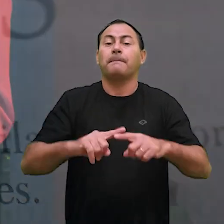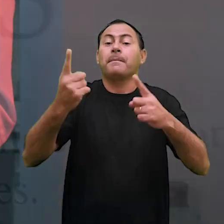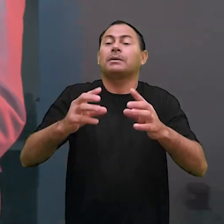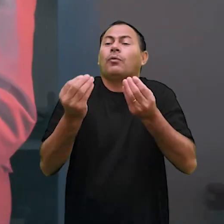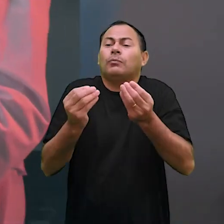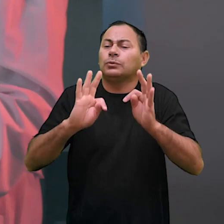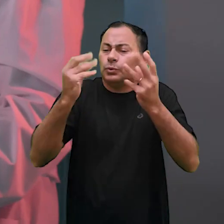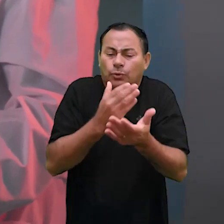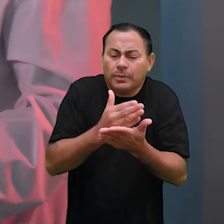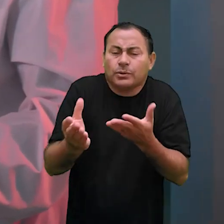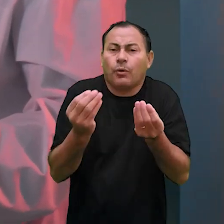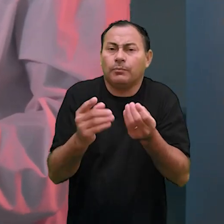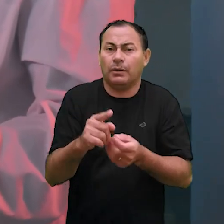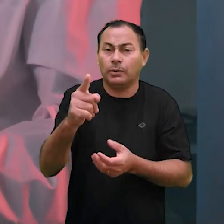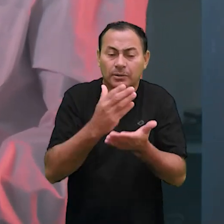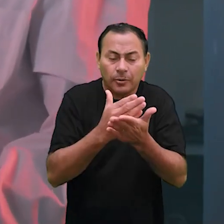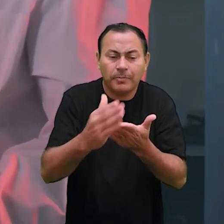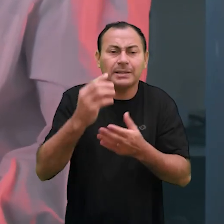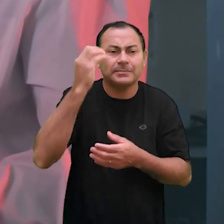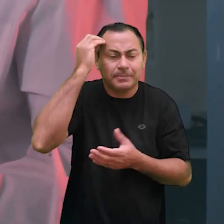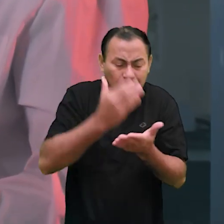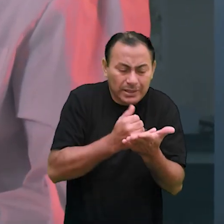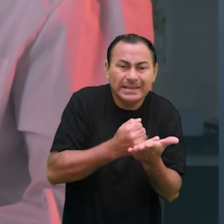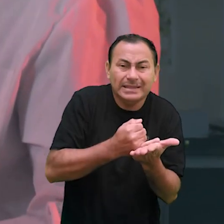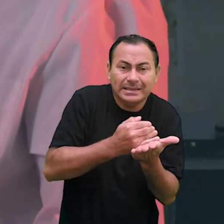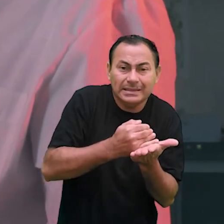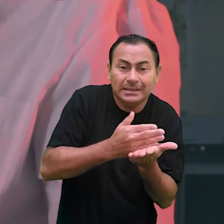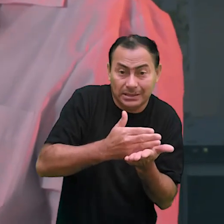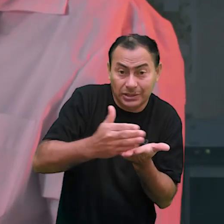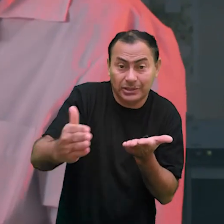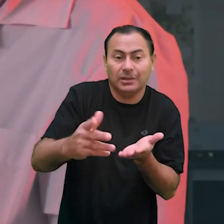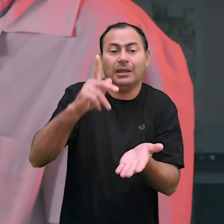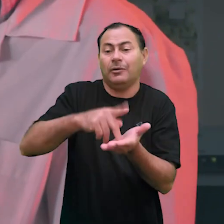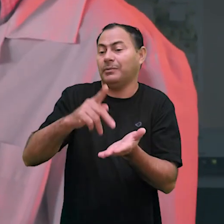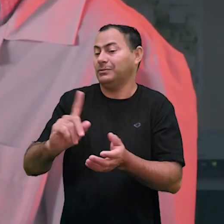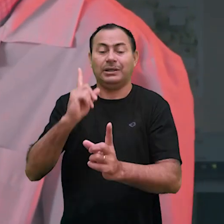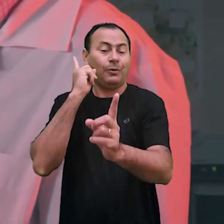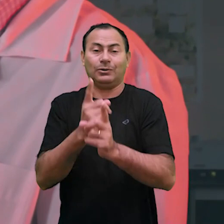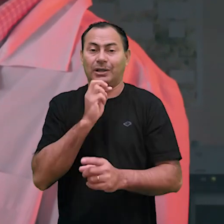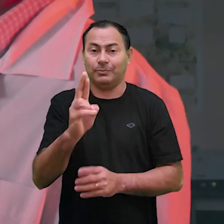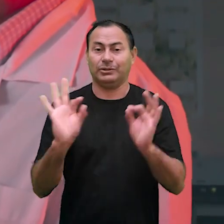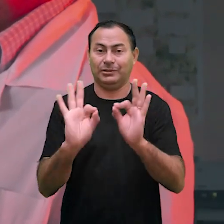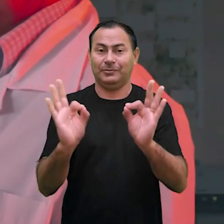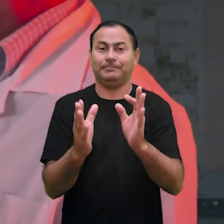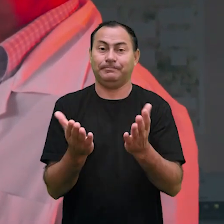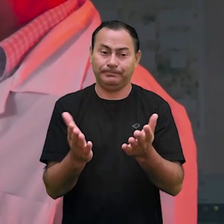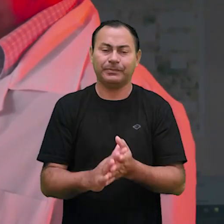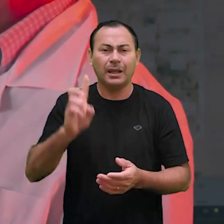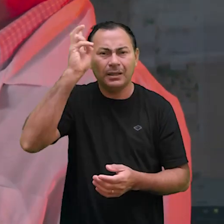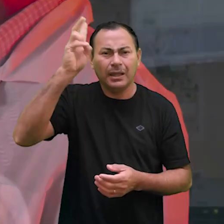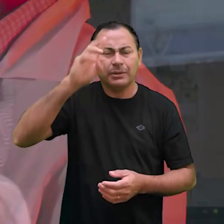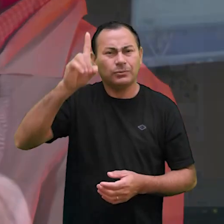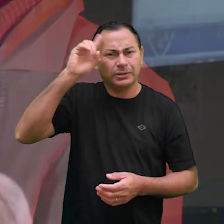essa questão. Mas como tudo começou? Quando você começa do princípio, eles realmente não encontram